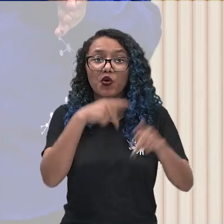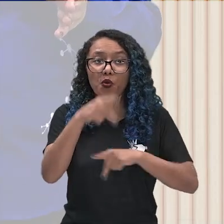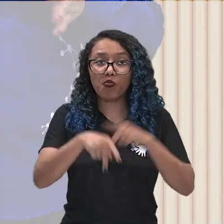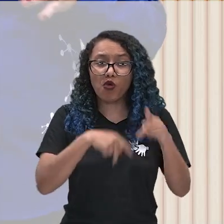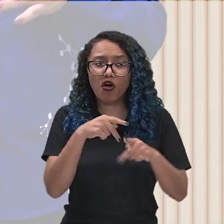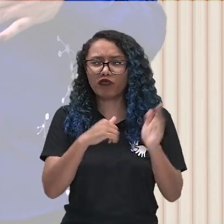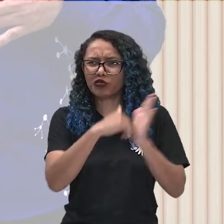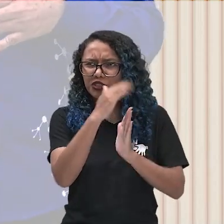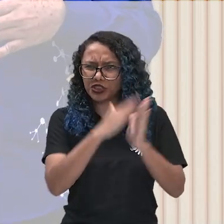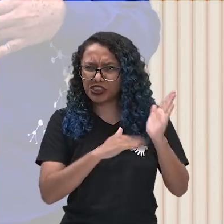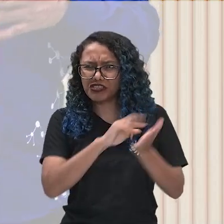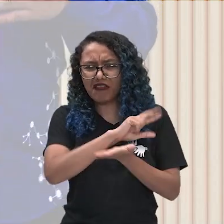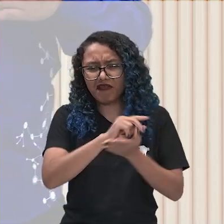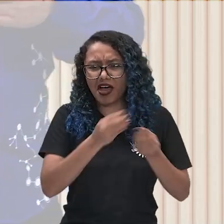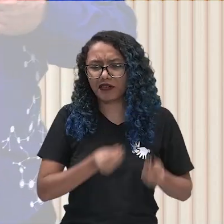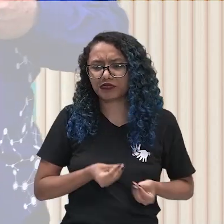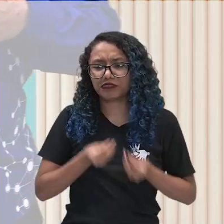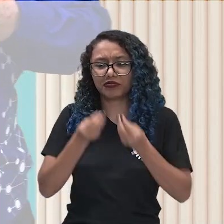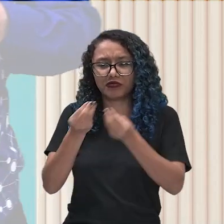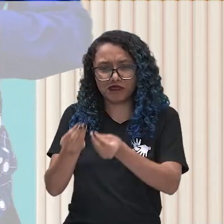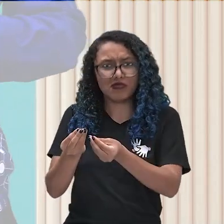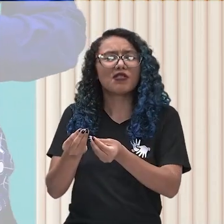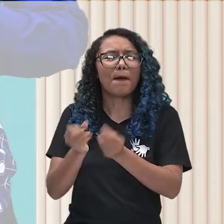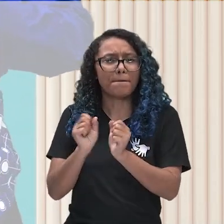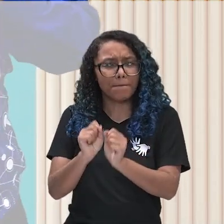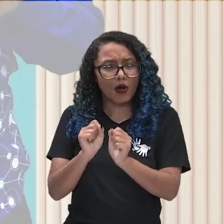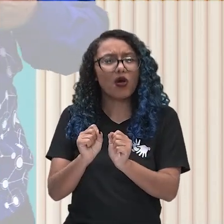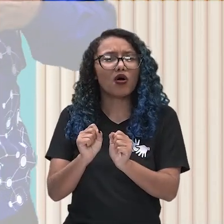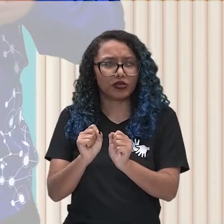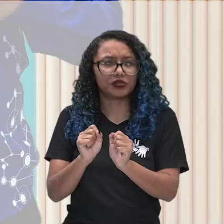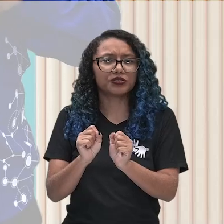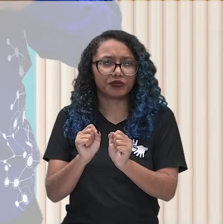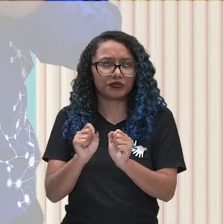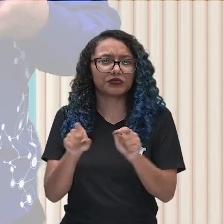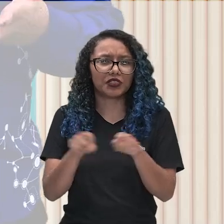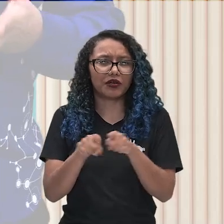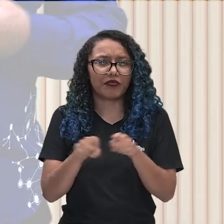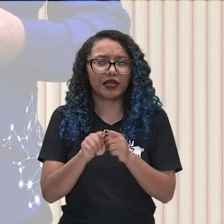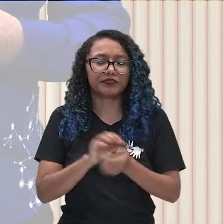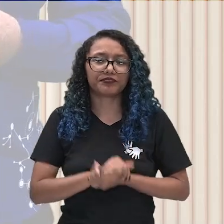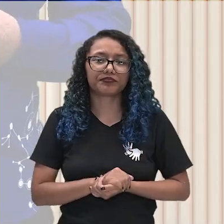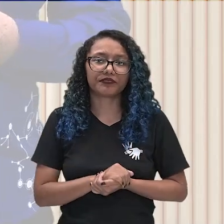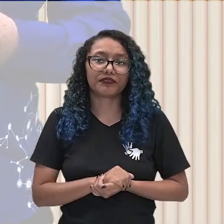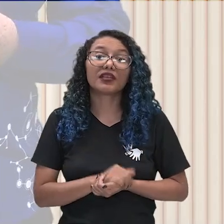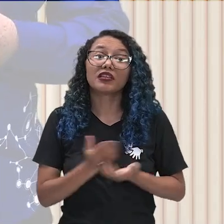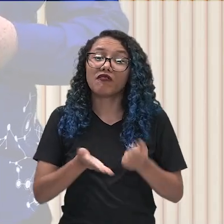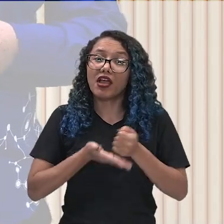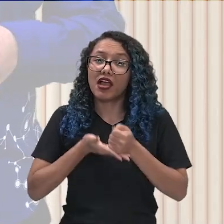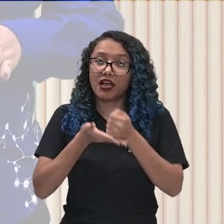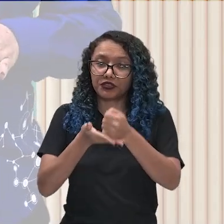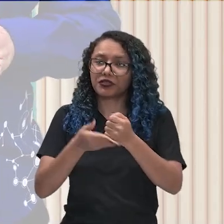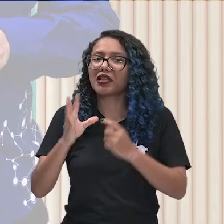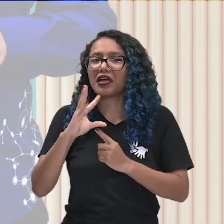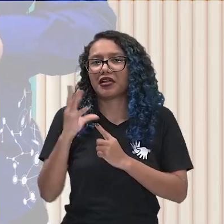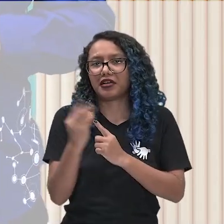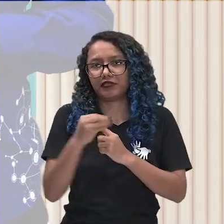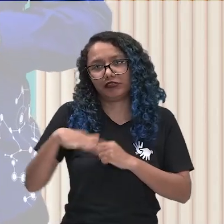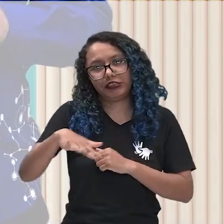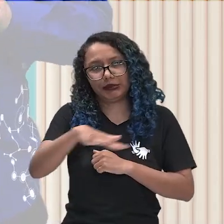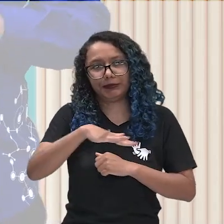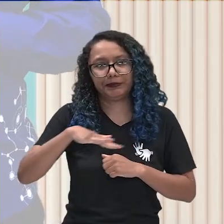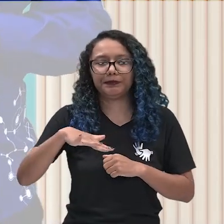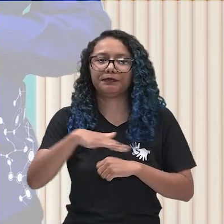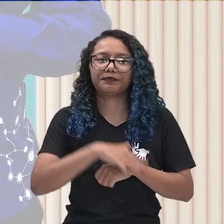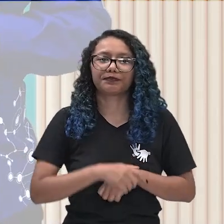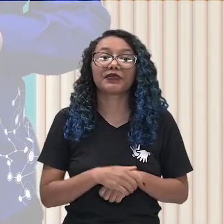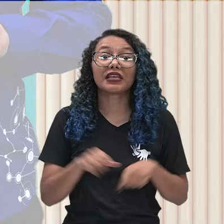sua casa, vai lá, doa, Então isso aí vai beneficiar a questão das artes. Aí nós temos também